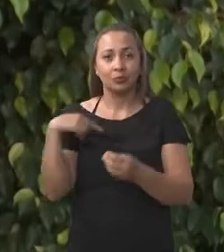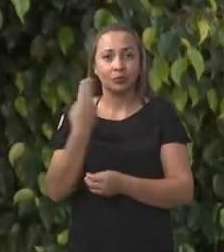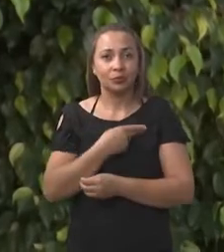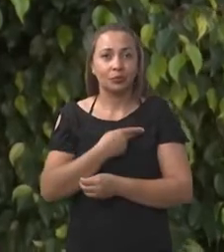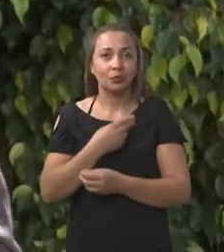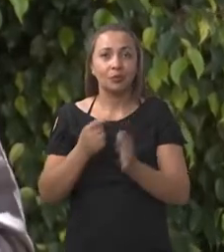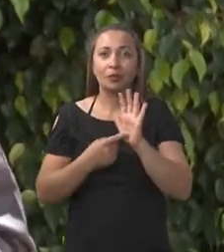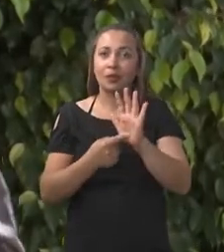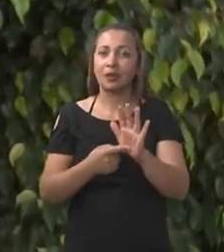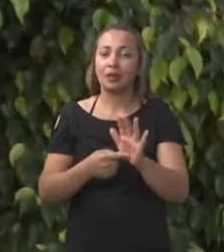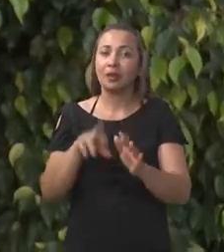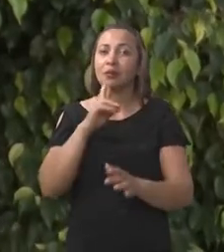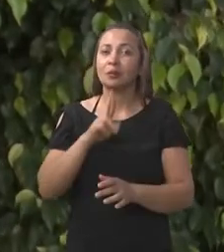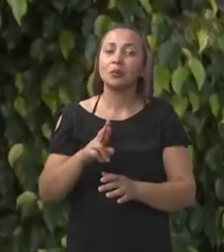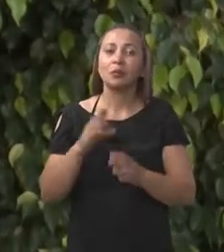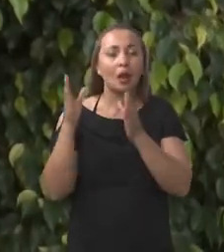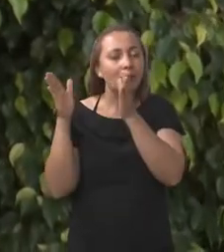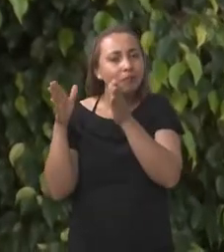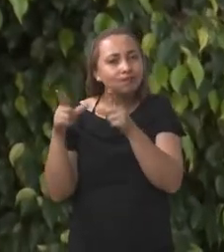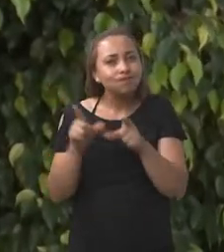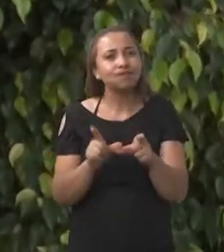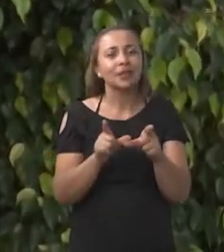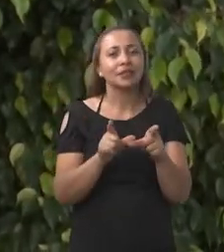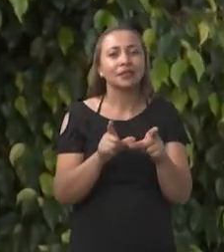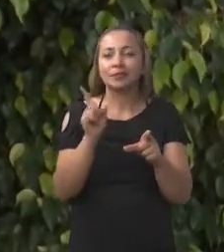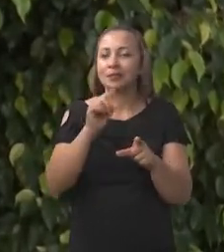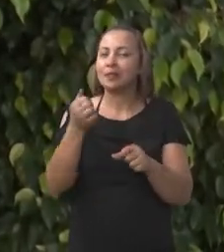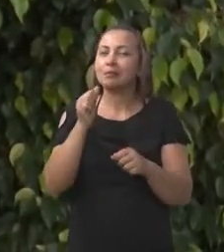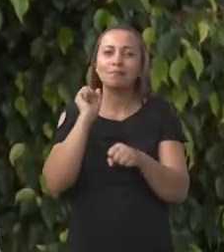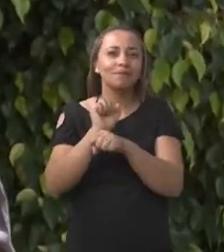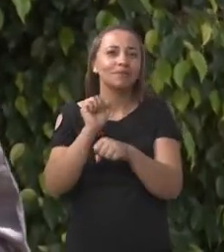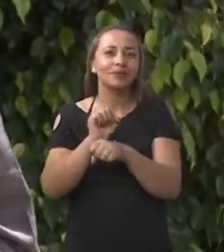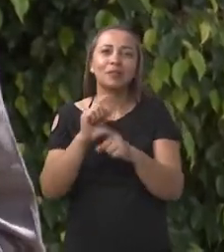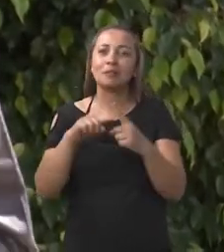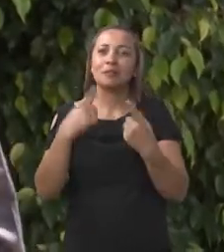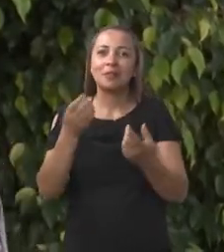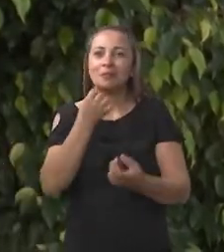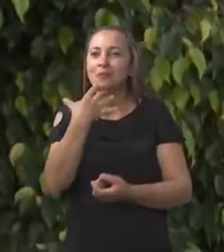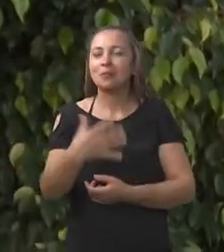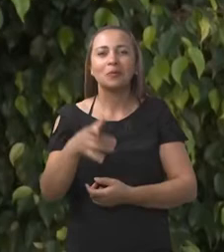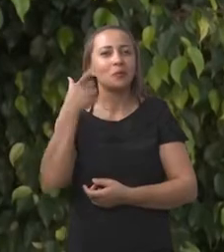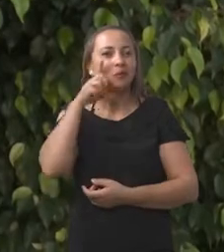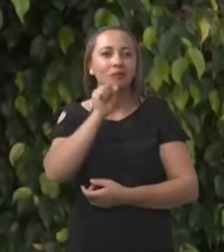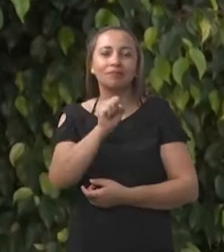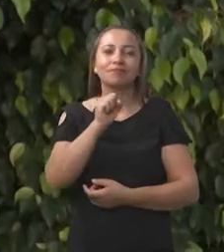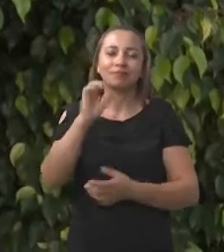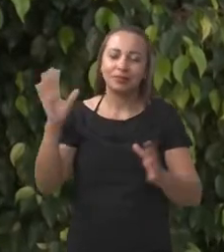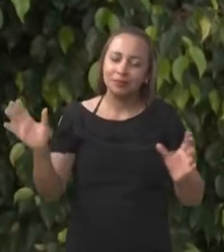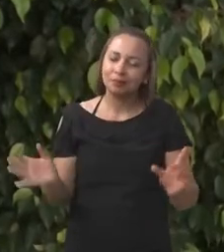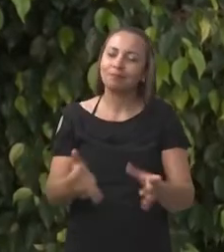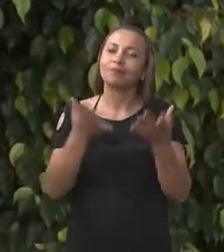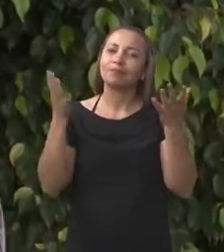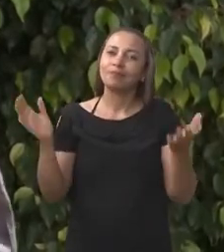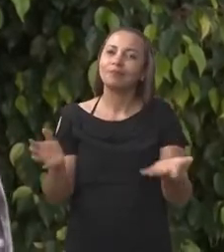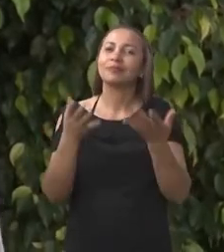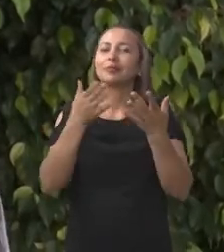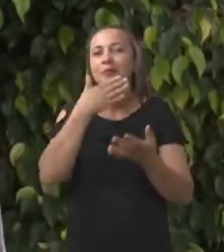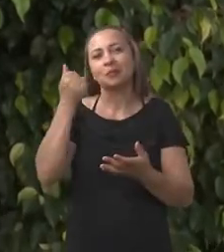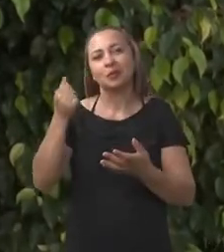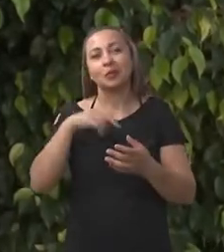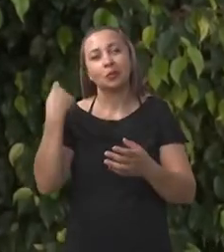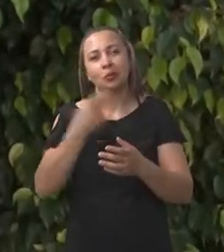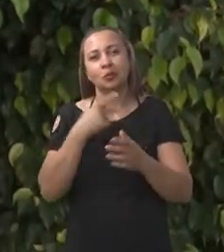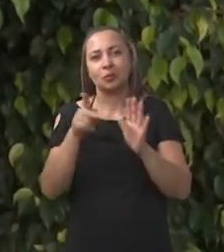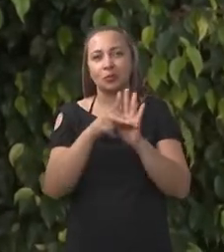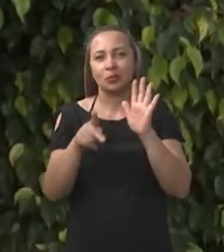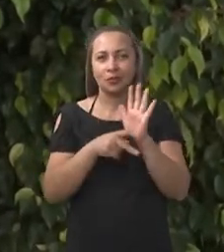né? Como nós apresentamos resultados parciais, era algo que a gente ainda não esperava. Mas que bom que a gente conseguiu, isso nos motiva a cada vez